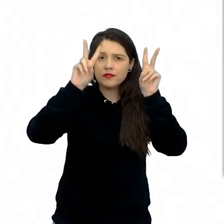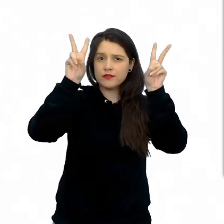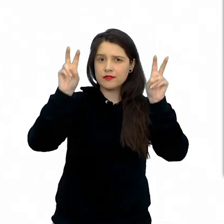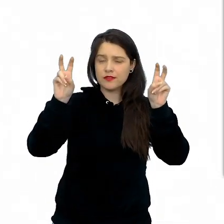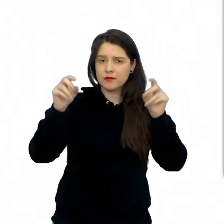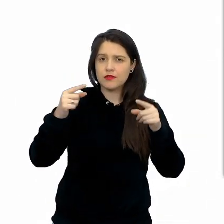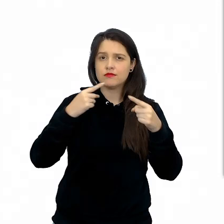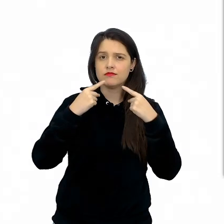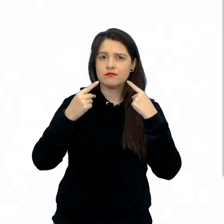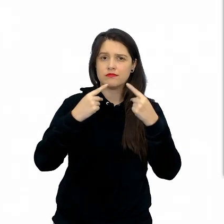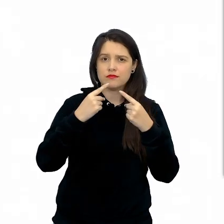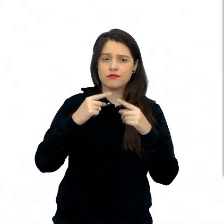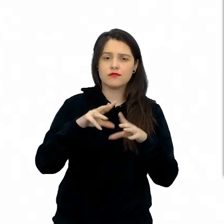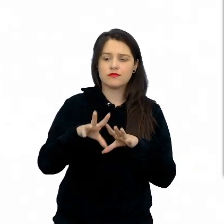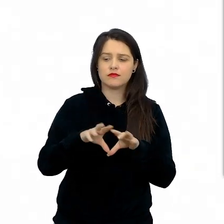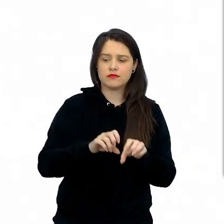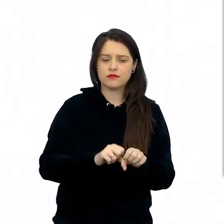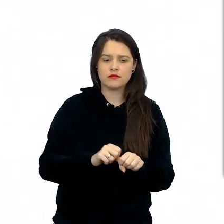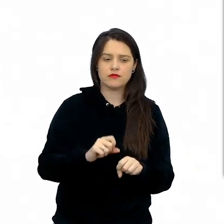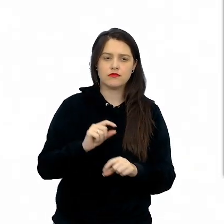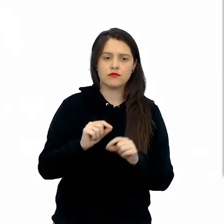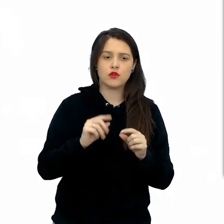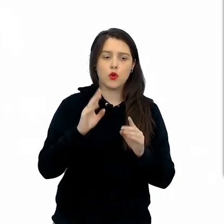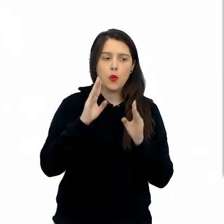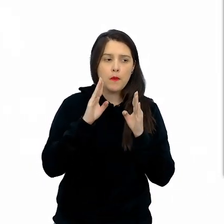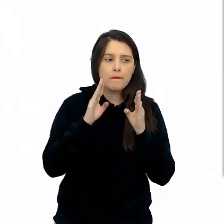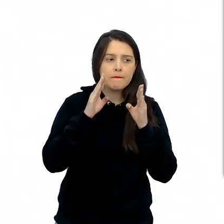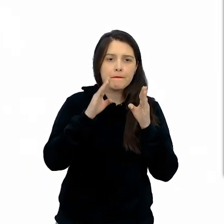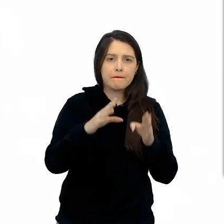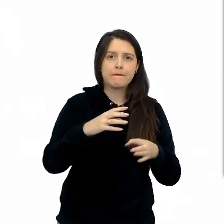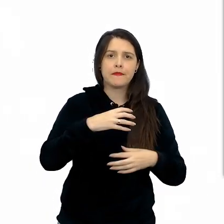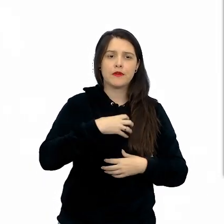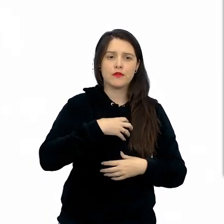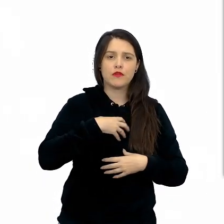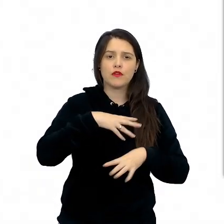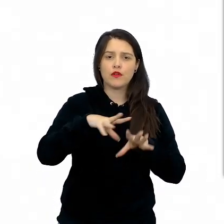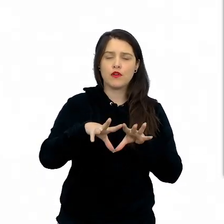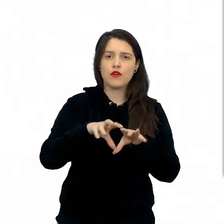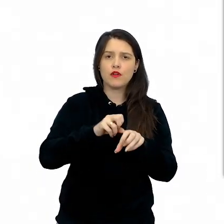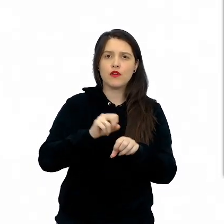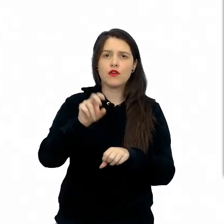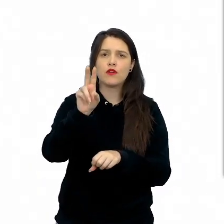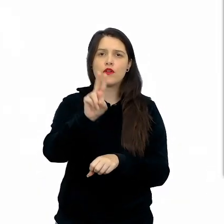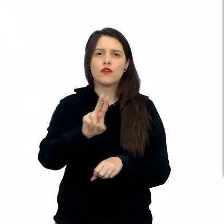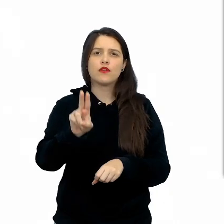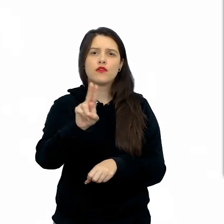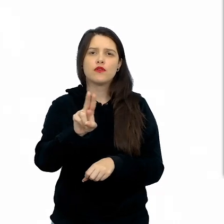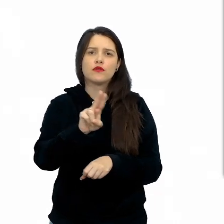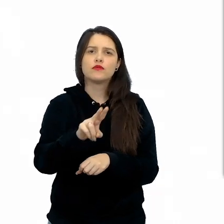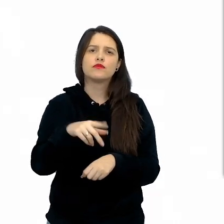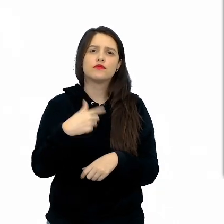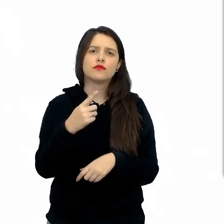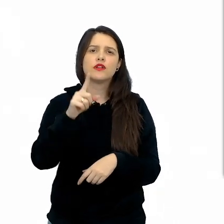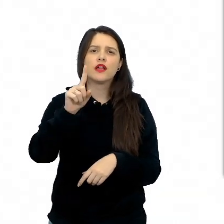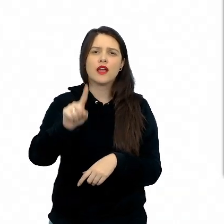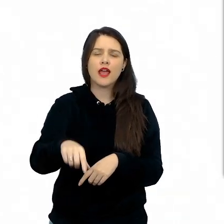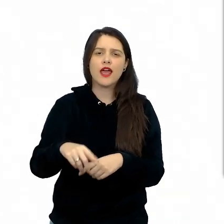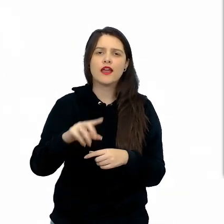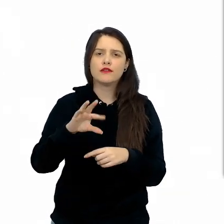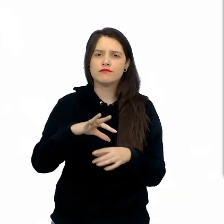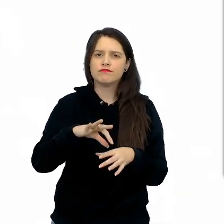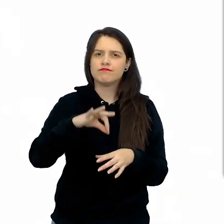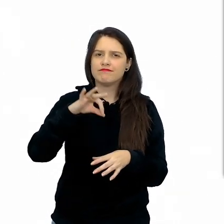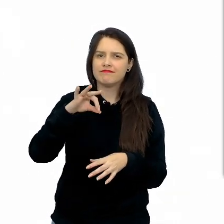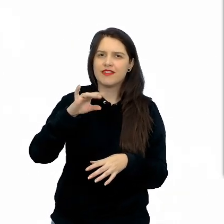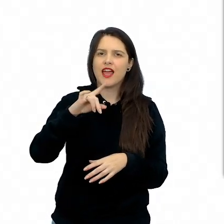na formação de etapa. O principal foco das formações, tanto de uma quanto da outra, é subsidiar,